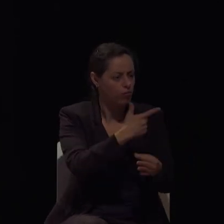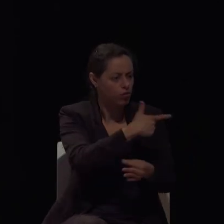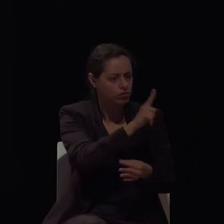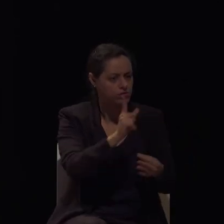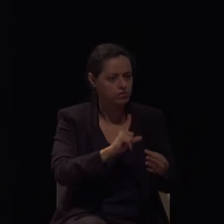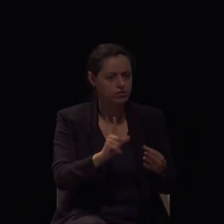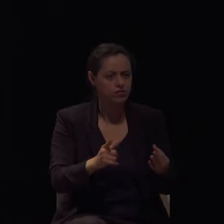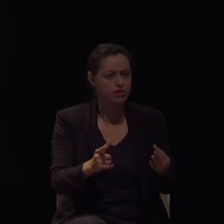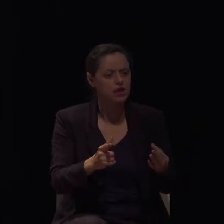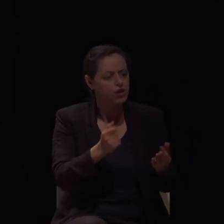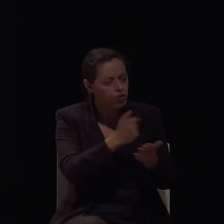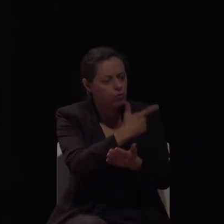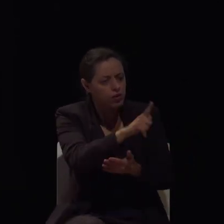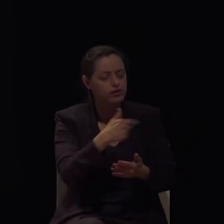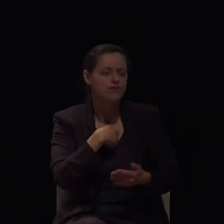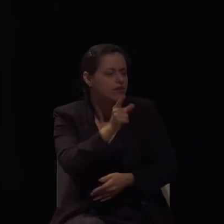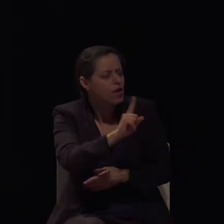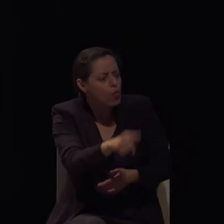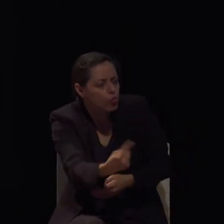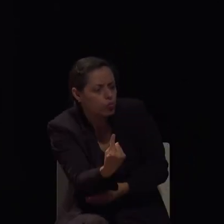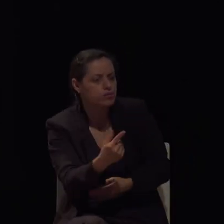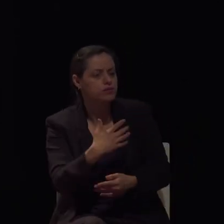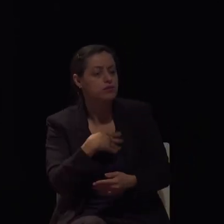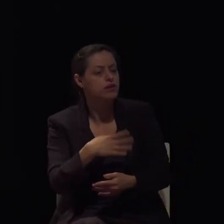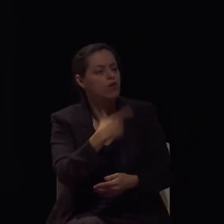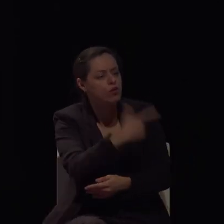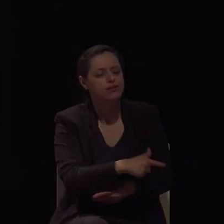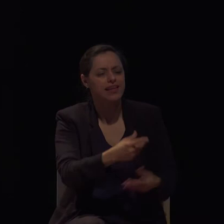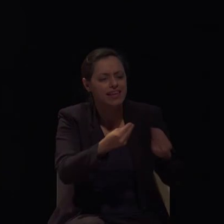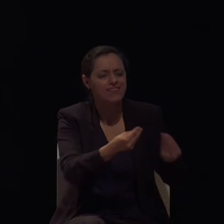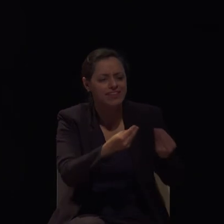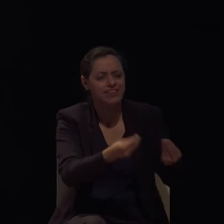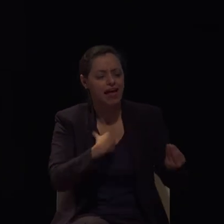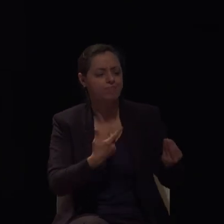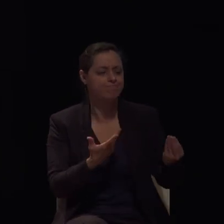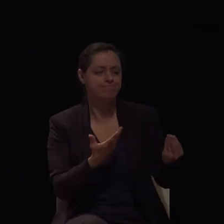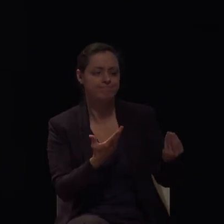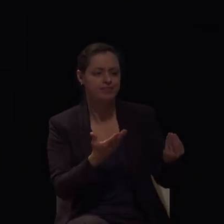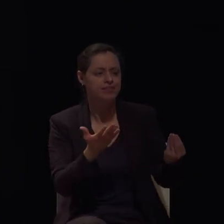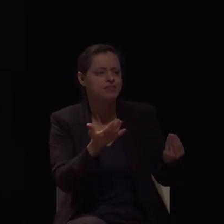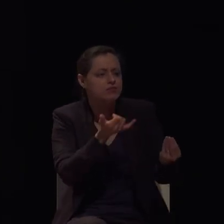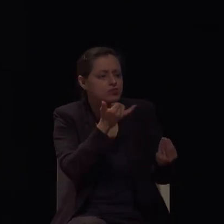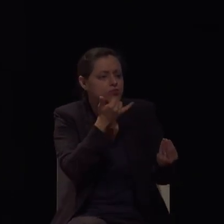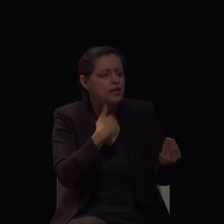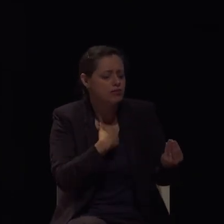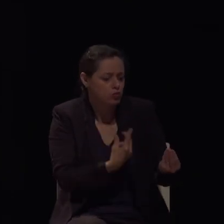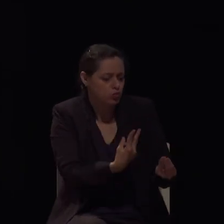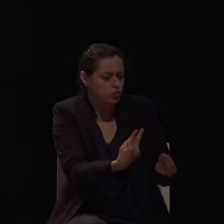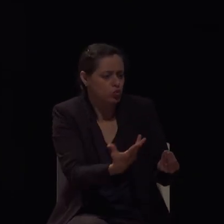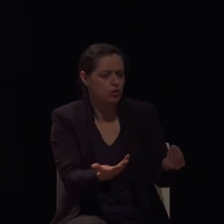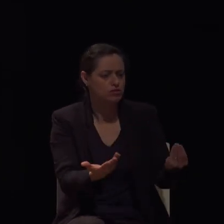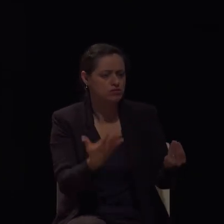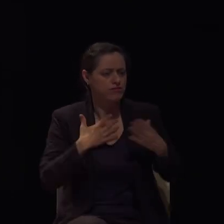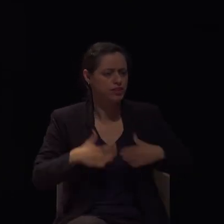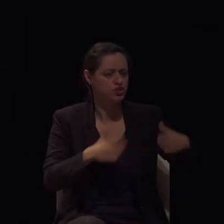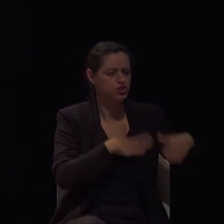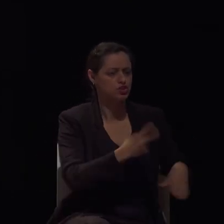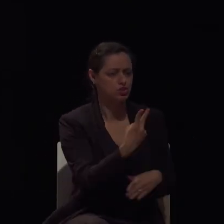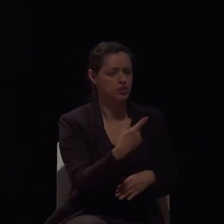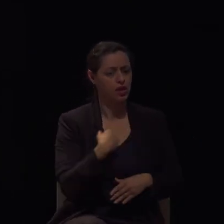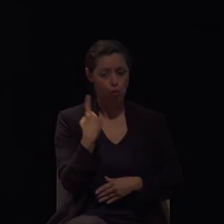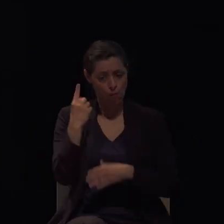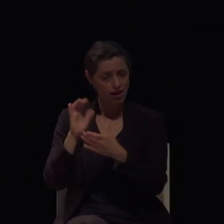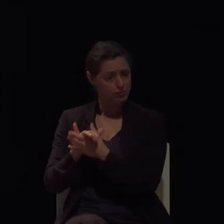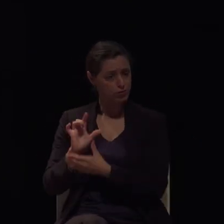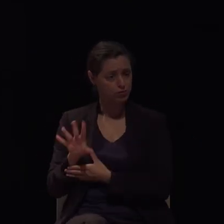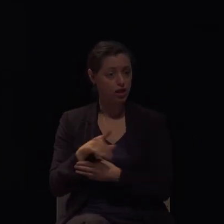leva a outro não quero não obrigado não leva ela insistiu tanto que eu conheci minha senhora pra que eu vou querer dois vestidos se eu só